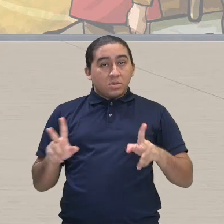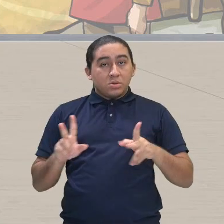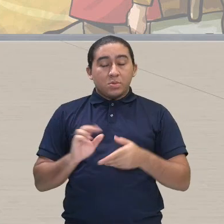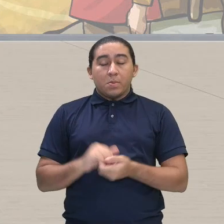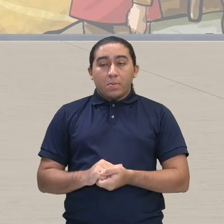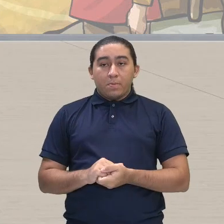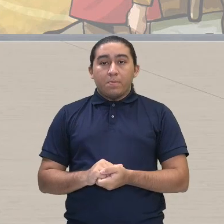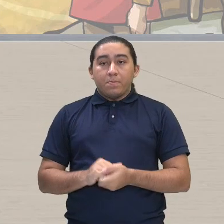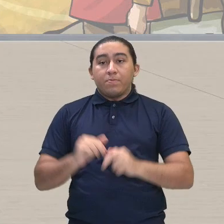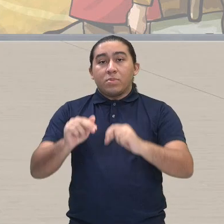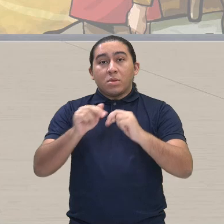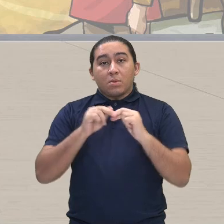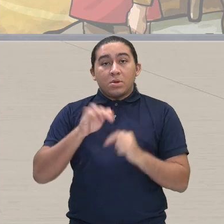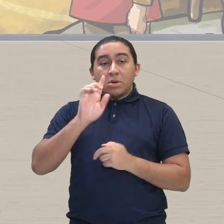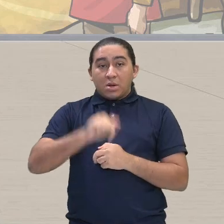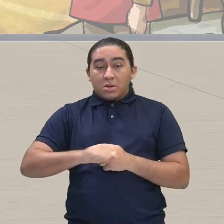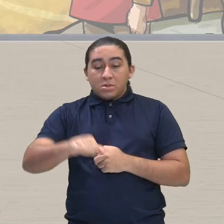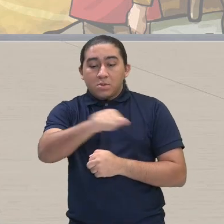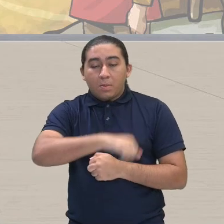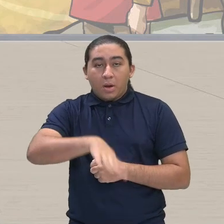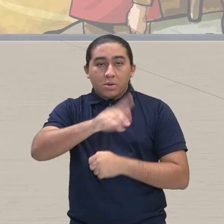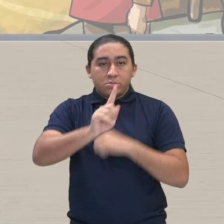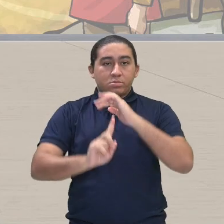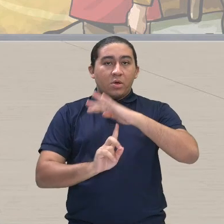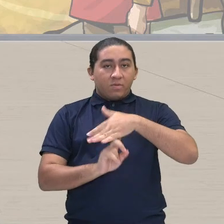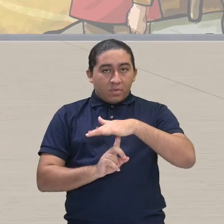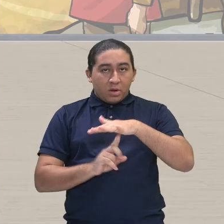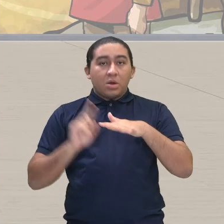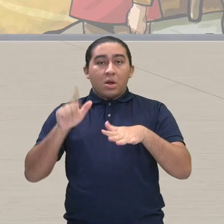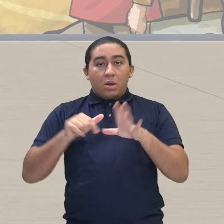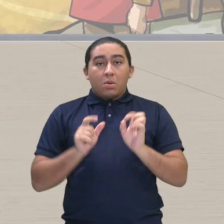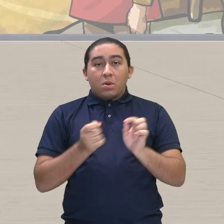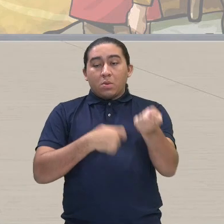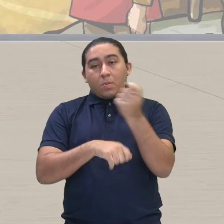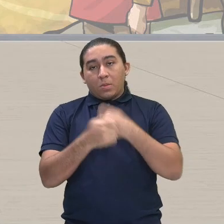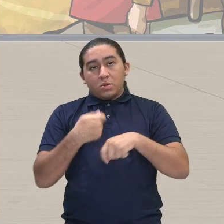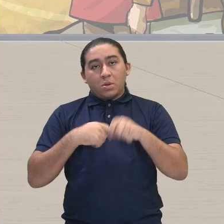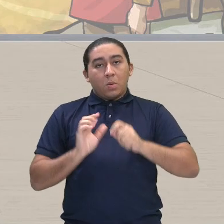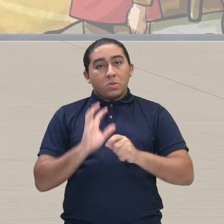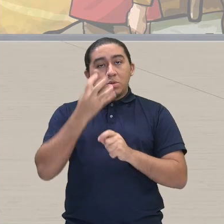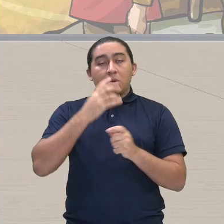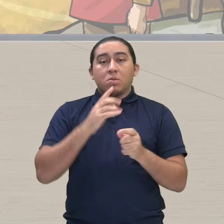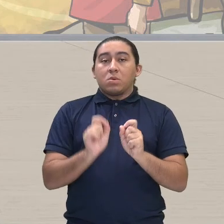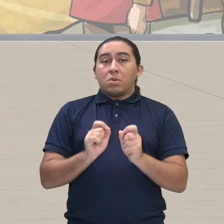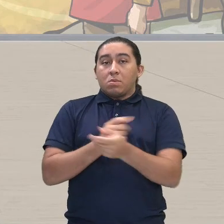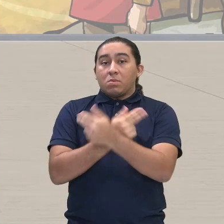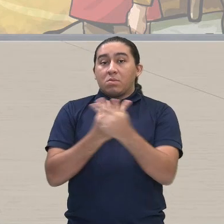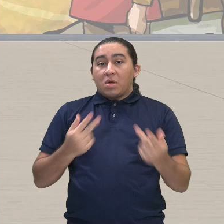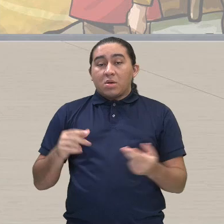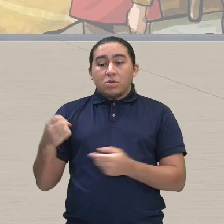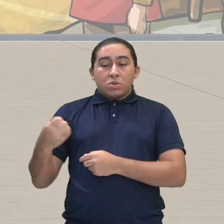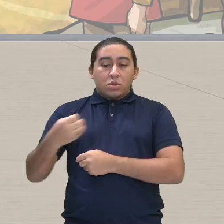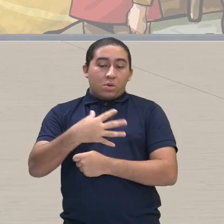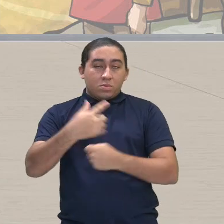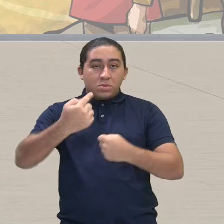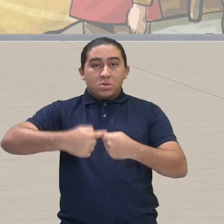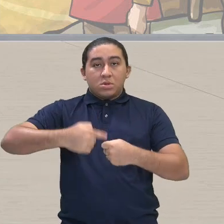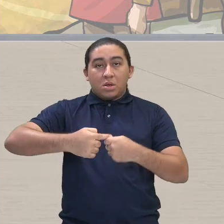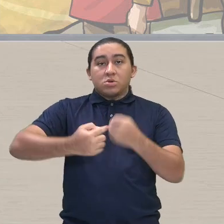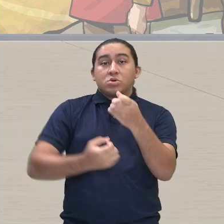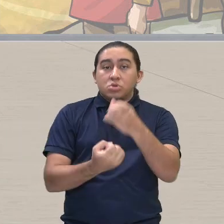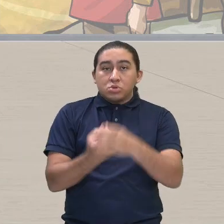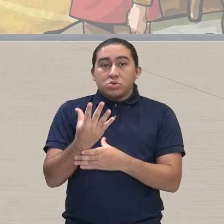é justamente nesses pontos, nessas feiras, nos nós comerciais, que muitas vezes novas cidades